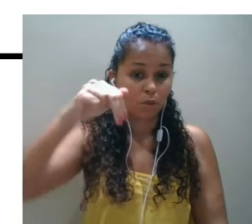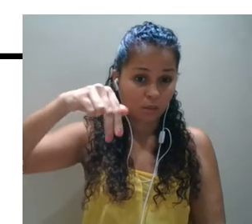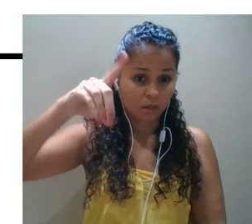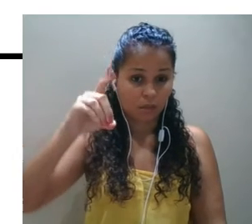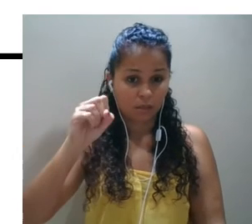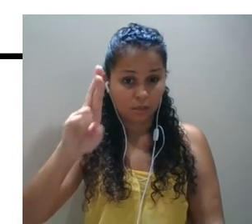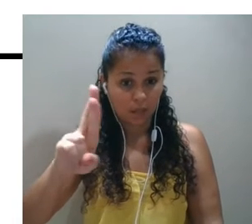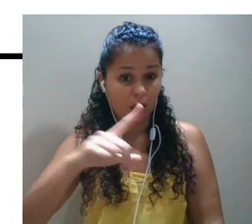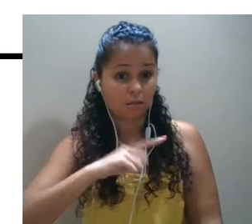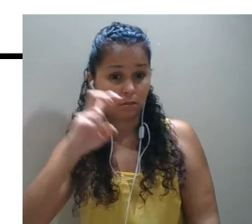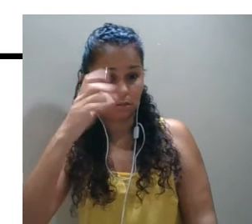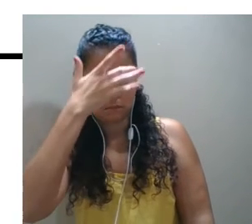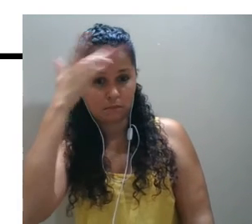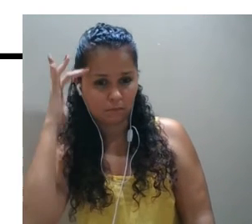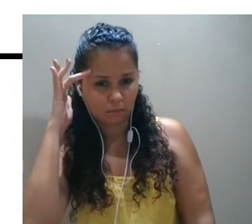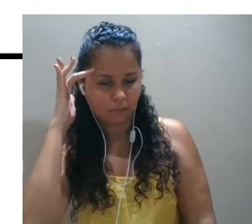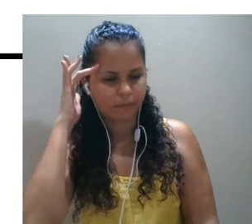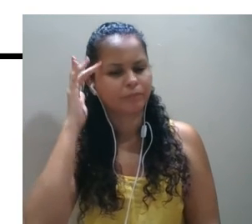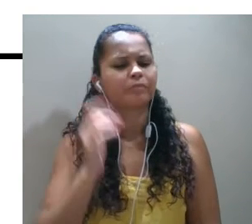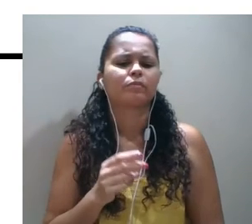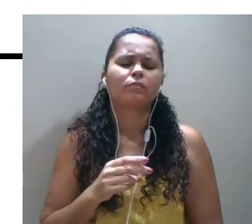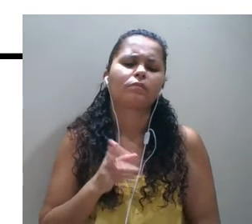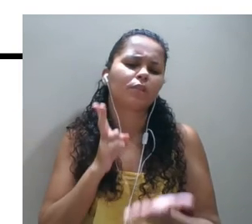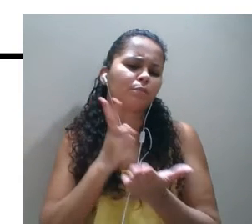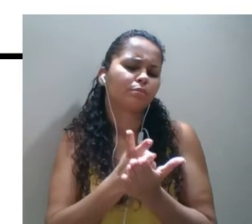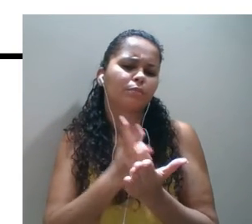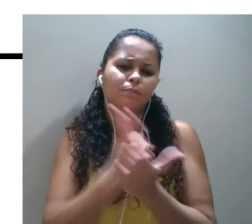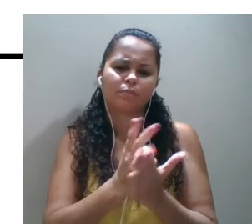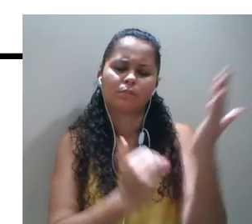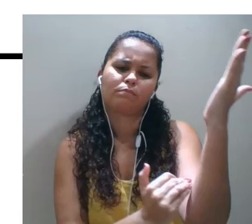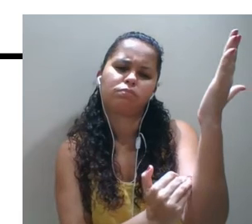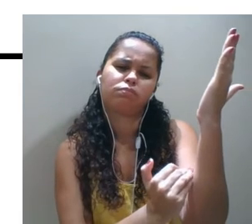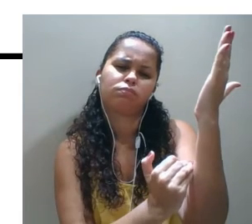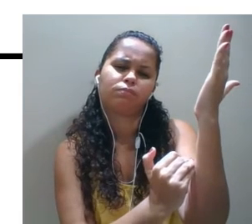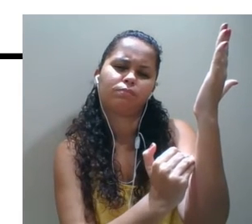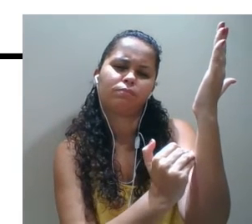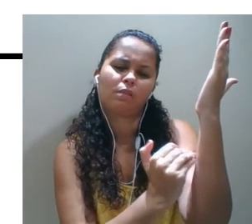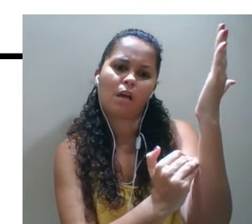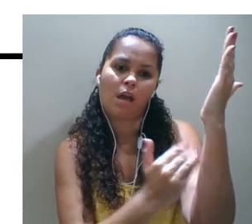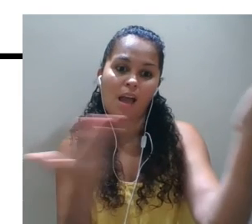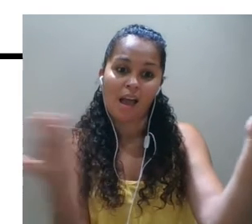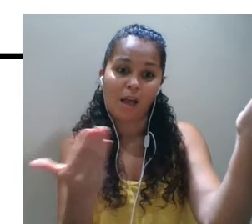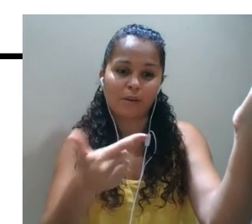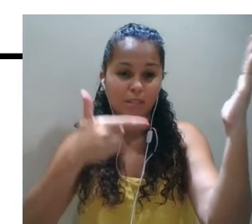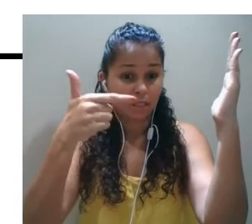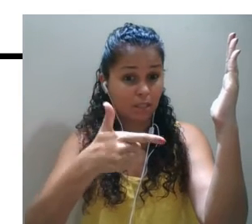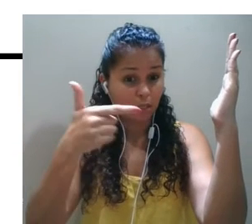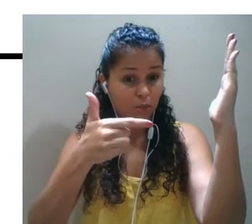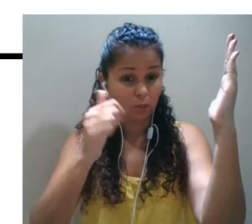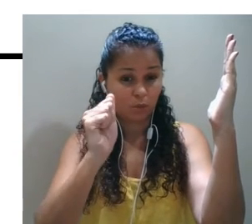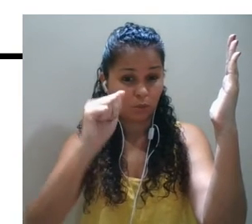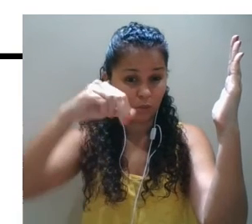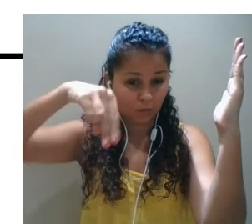com 5 pessoas. Se ele parte com 5 pessoas e, ao chegar no segundo andar, entra